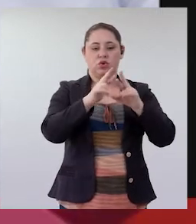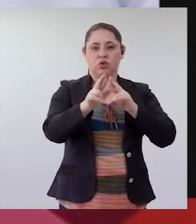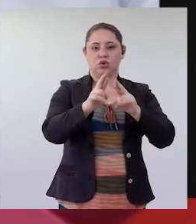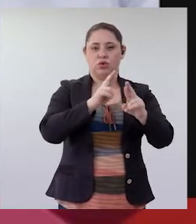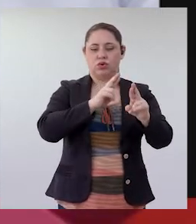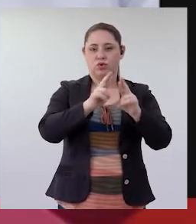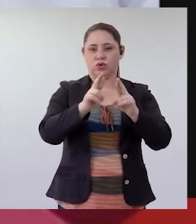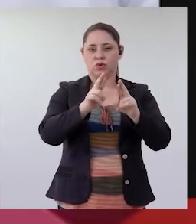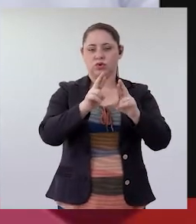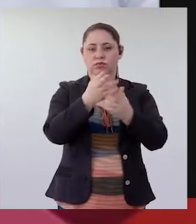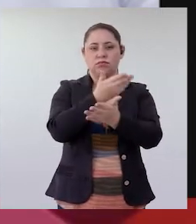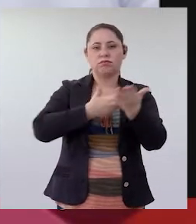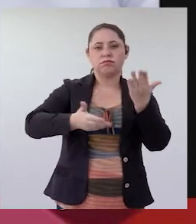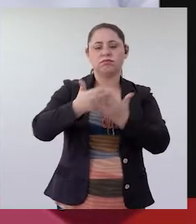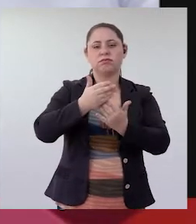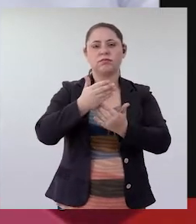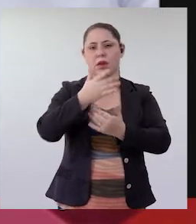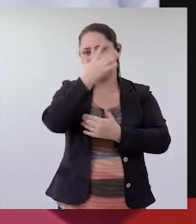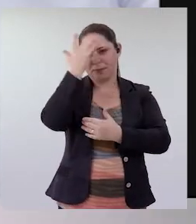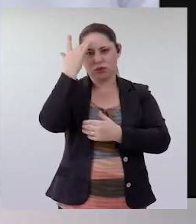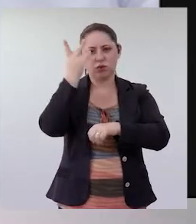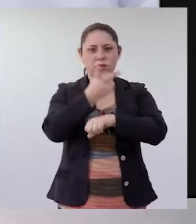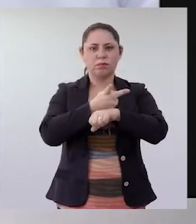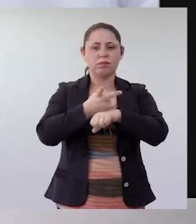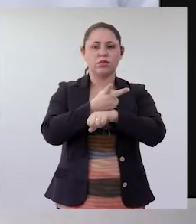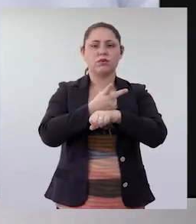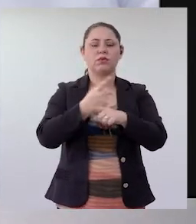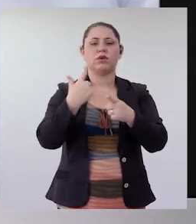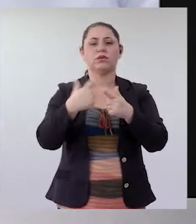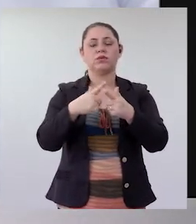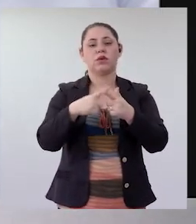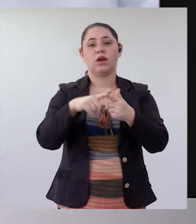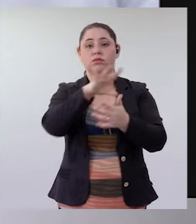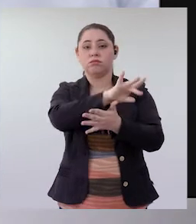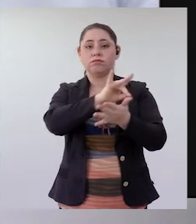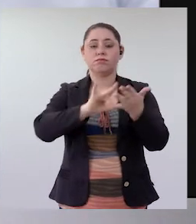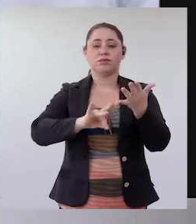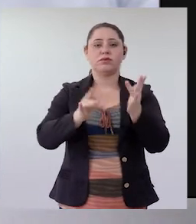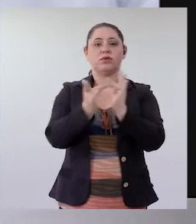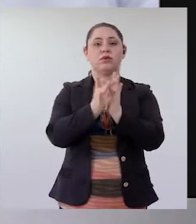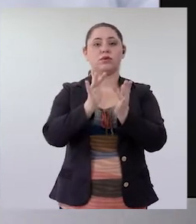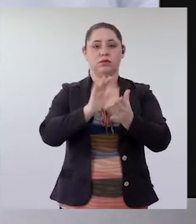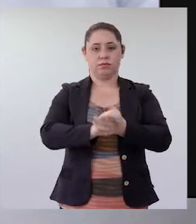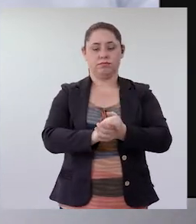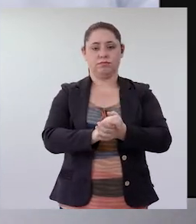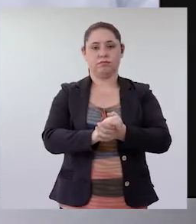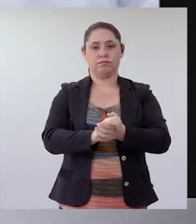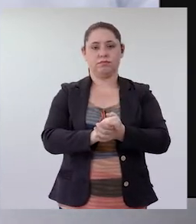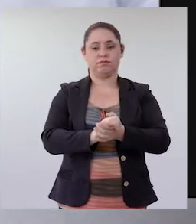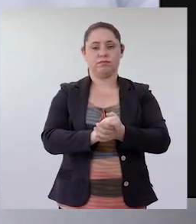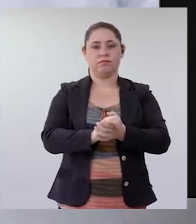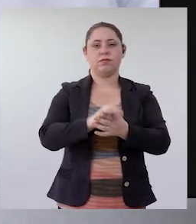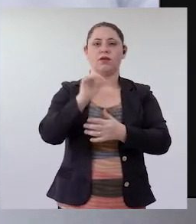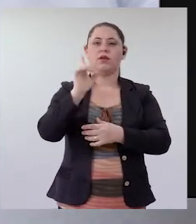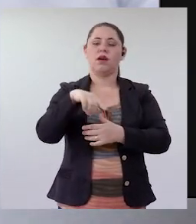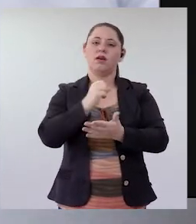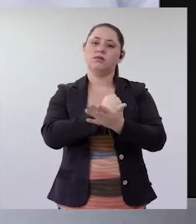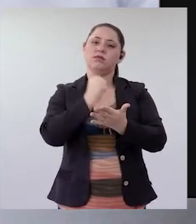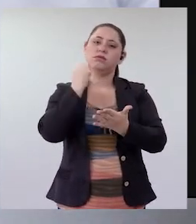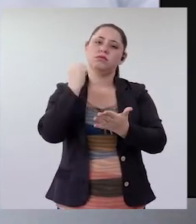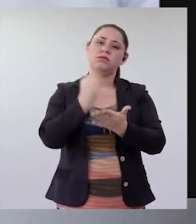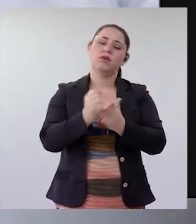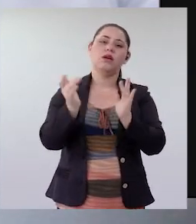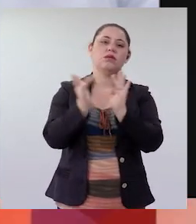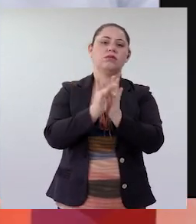vertente, também tem o outro lado, né, e pessoas que buscaram, em função disso, formalizar os seus relacionamentos, seja por meio